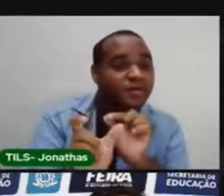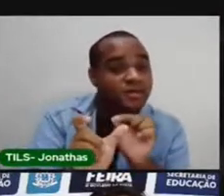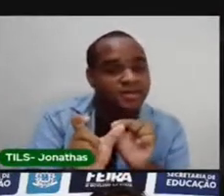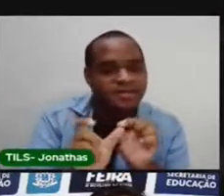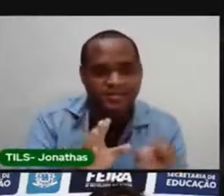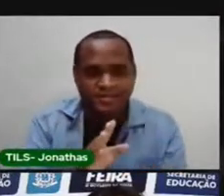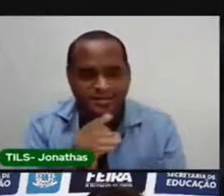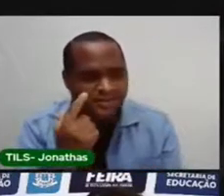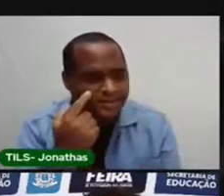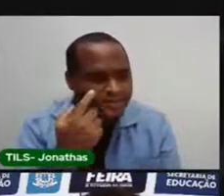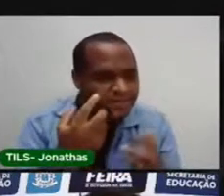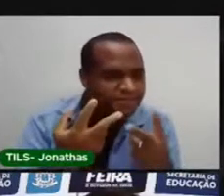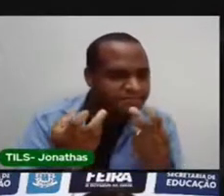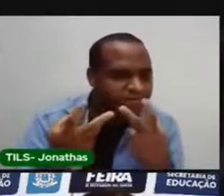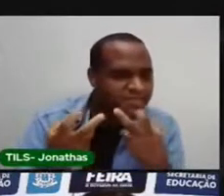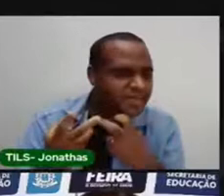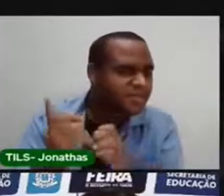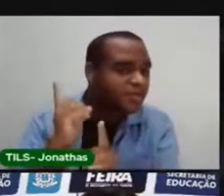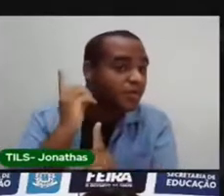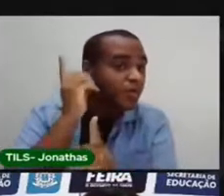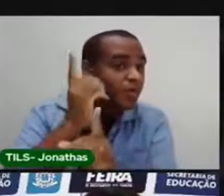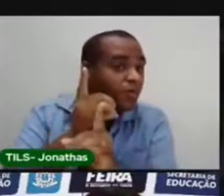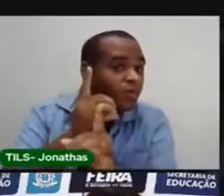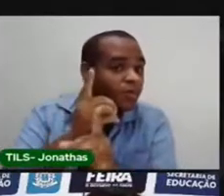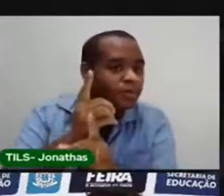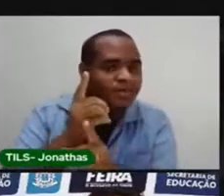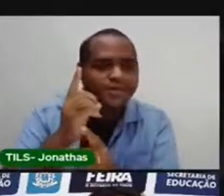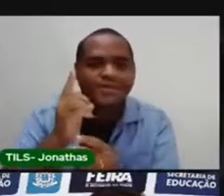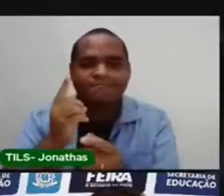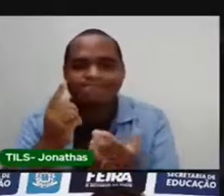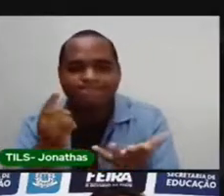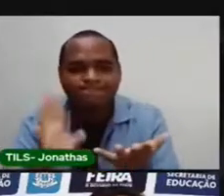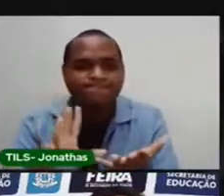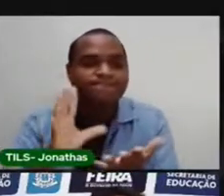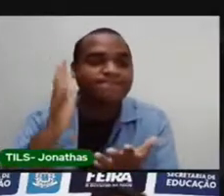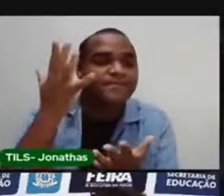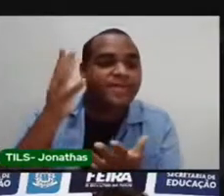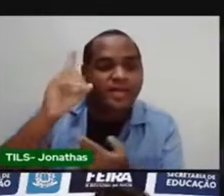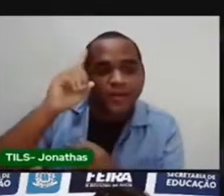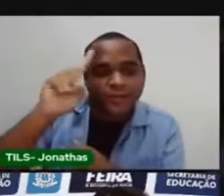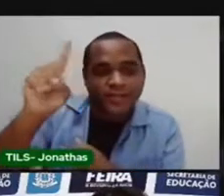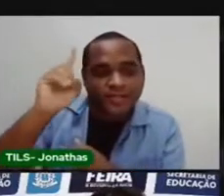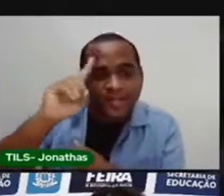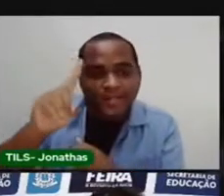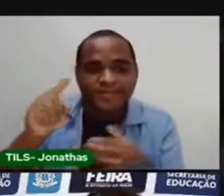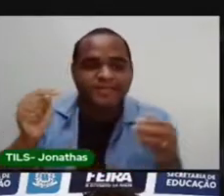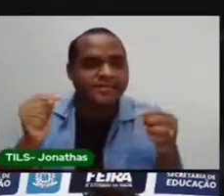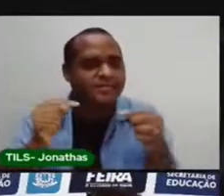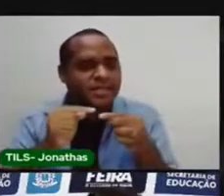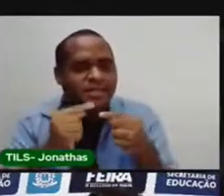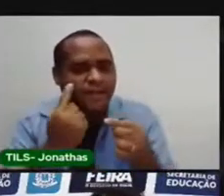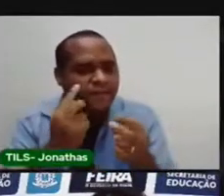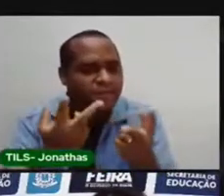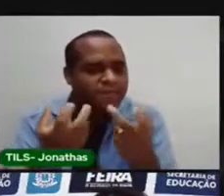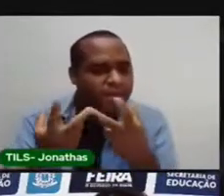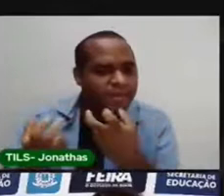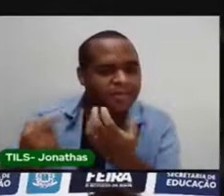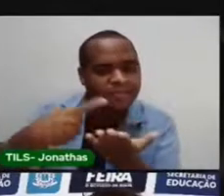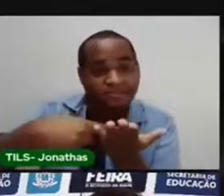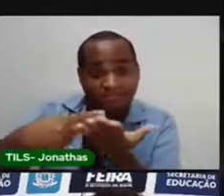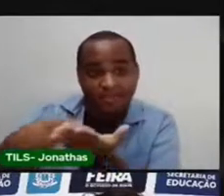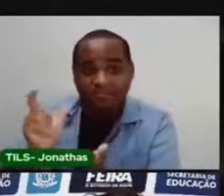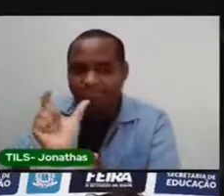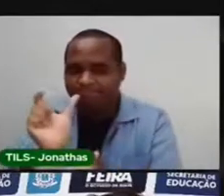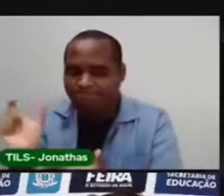Vê se você encontra algo do seu dia a dia. Vê se tem alguma coisa nessa parlenda, nessas